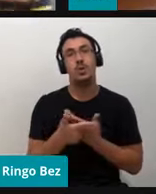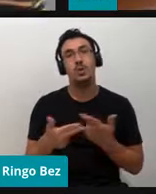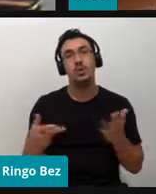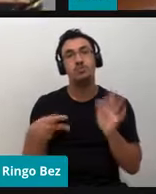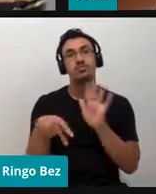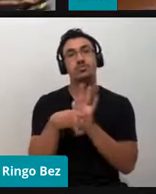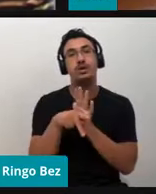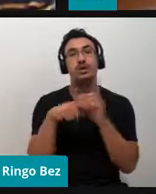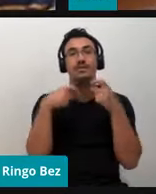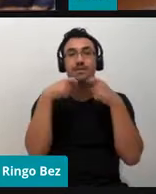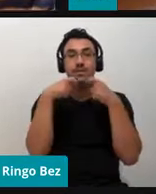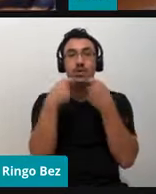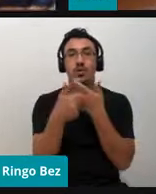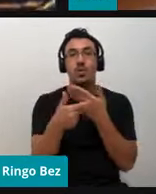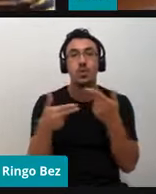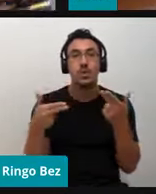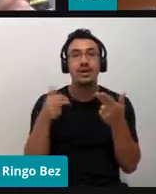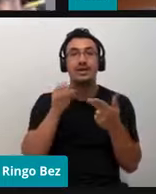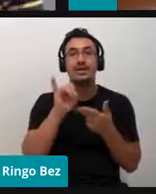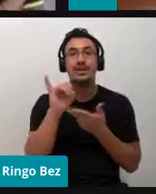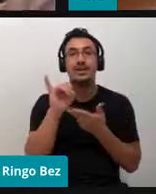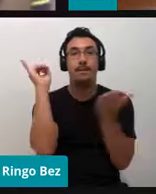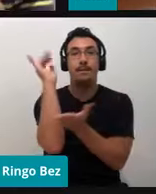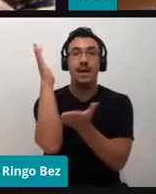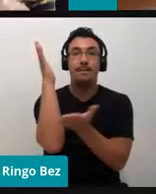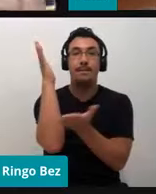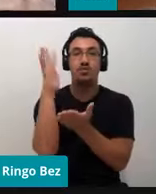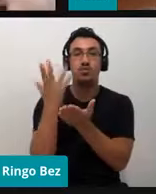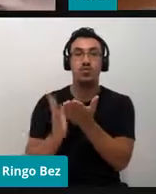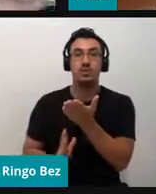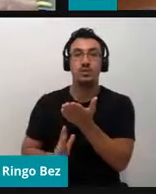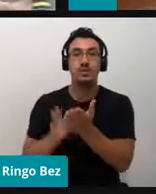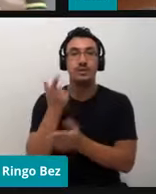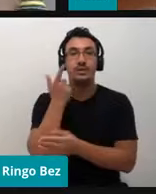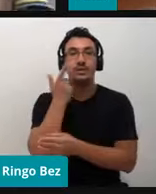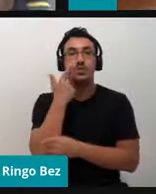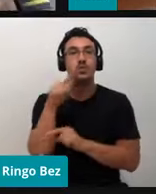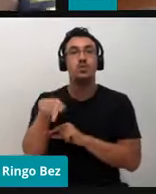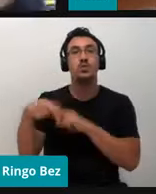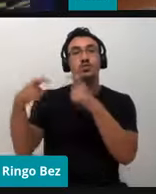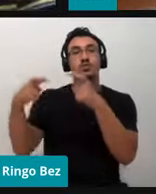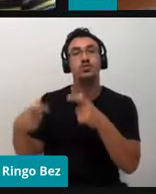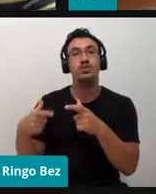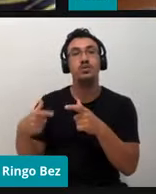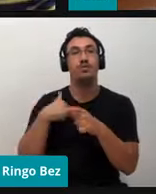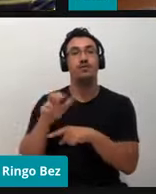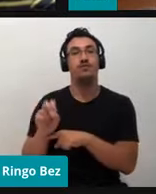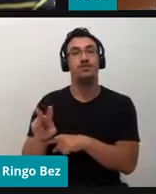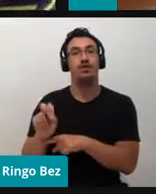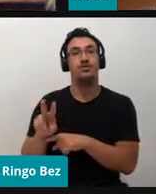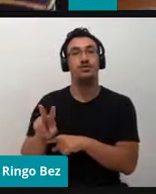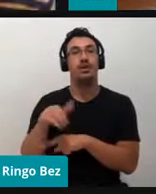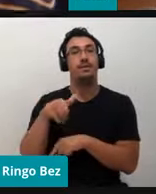Quando você abre uma frente de desmatamento, você torna esses vírus abertos para essas